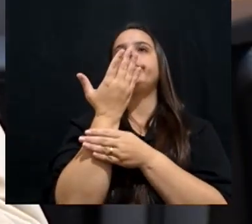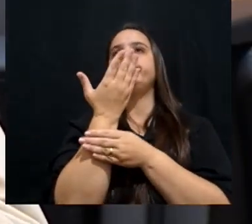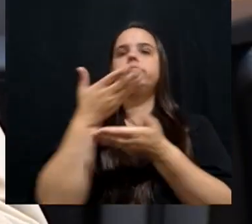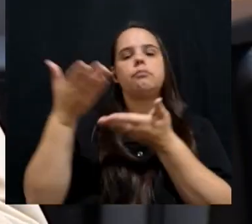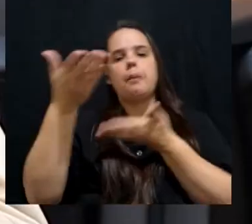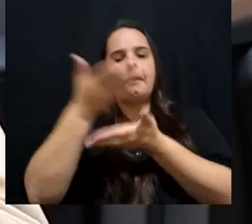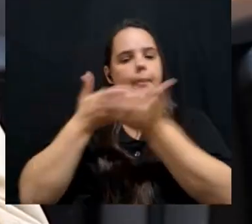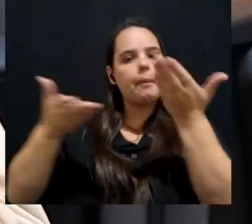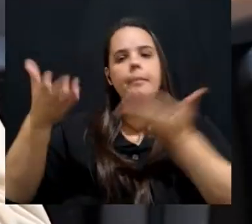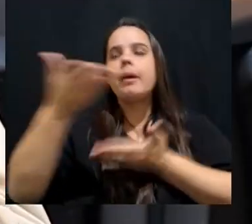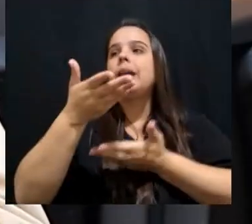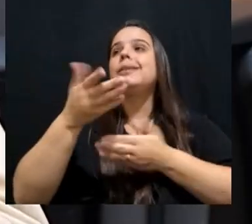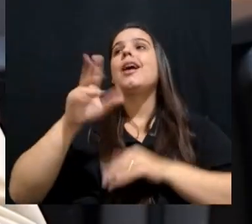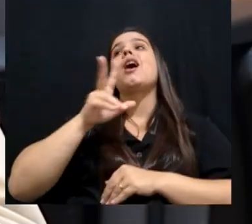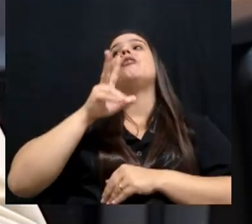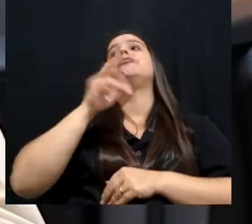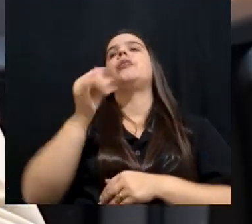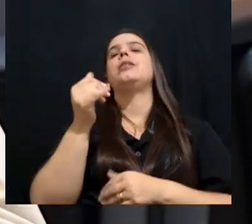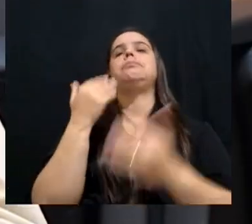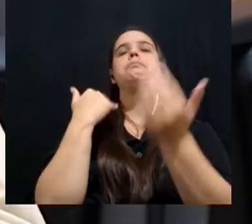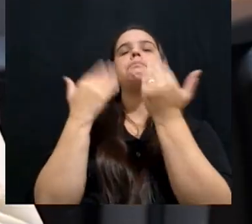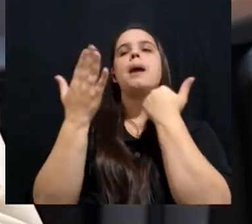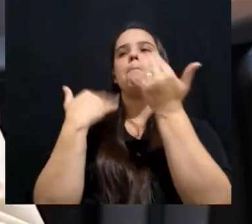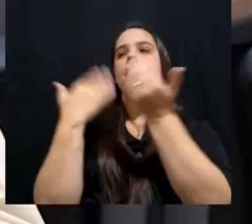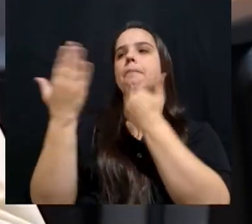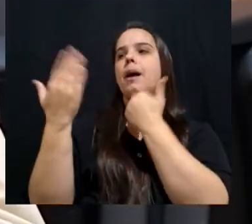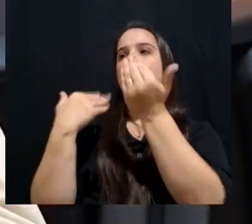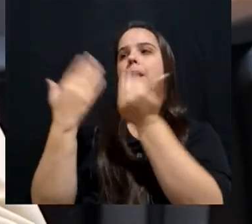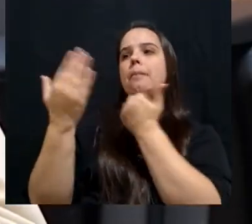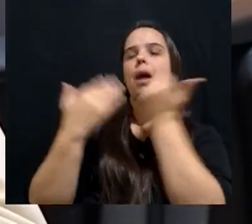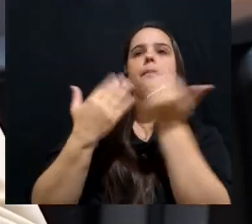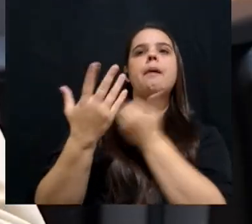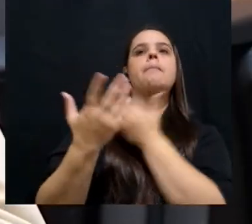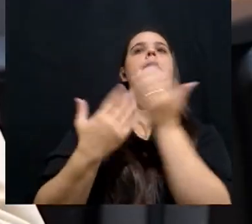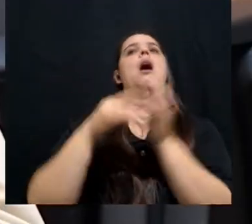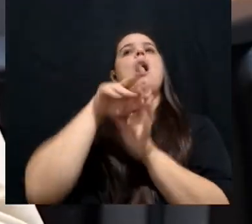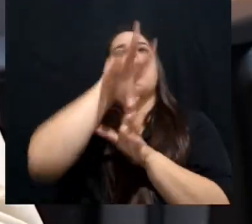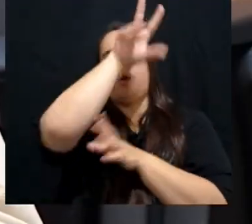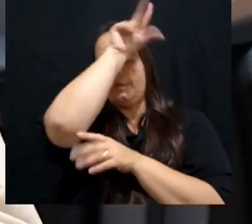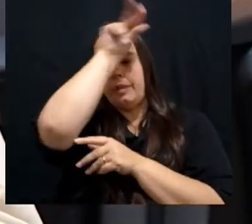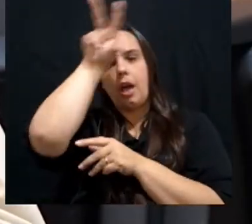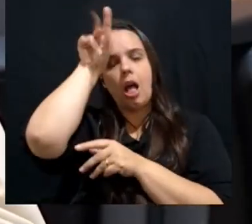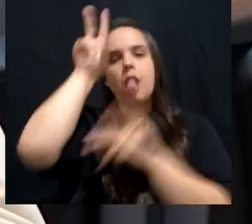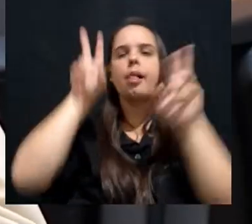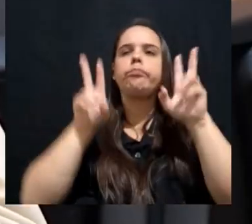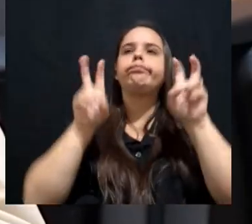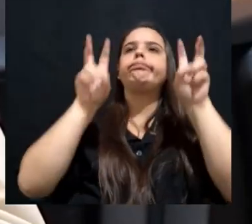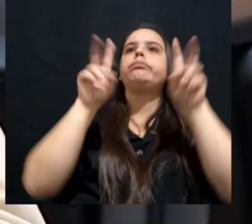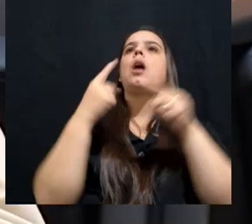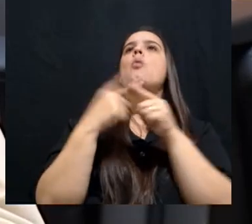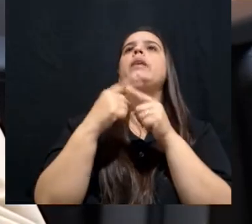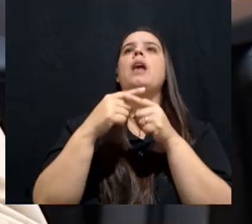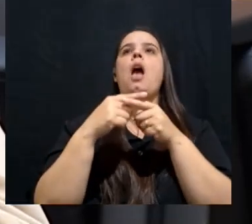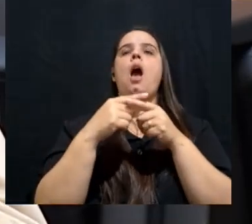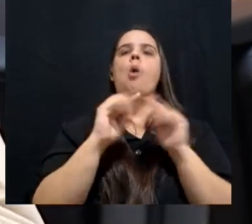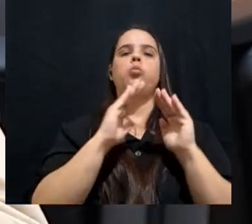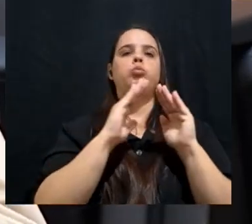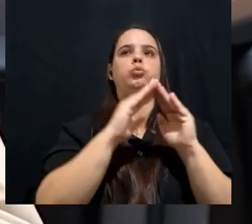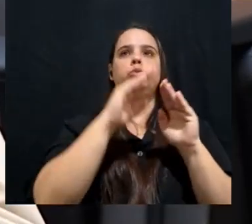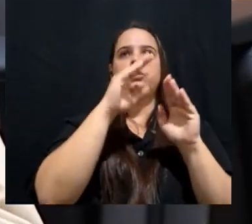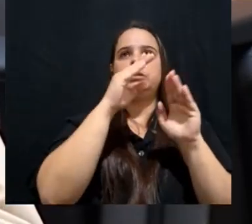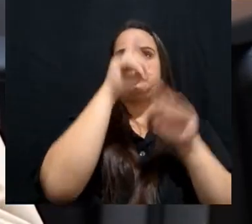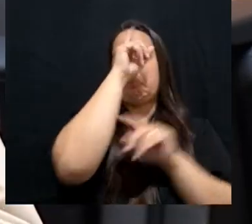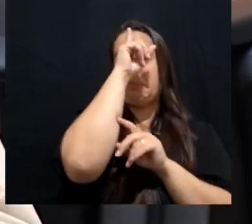essa demanda por parte dos prefeitos, né, para a construção de um novo hospital para dar conta dessa demanda. Campinas